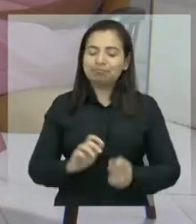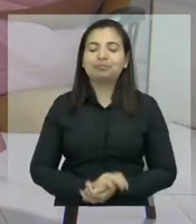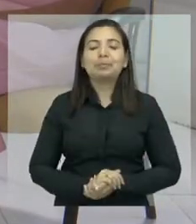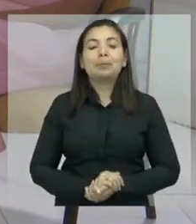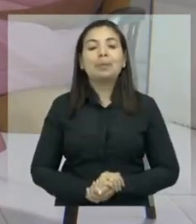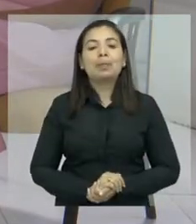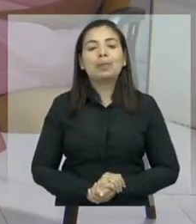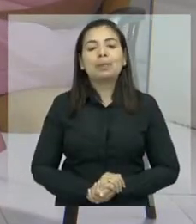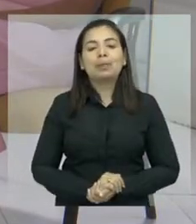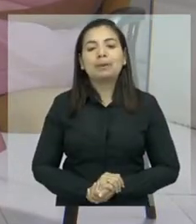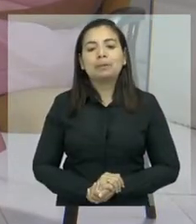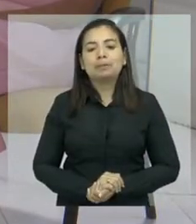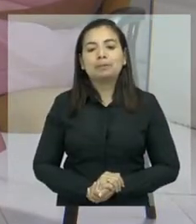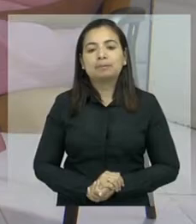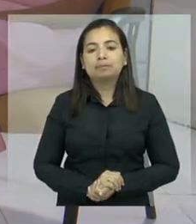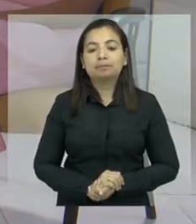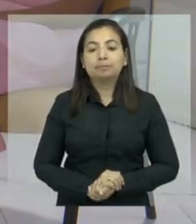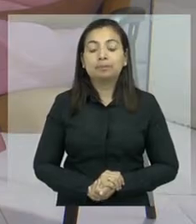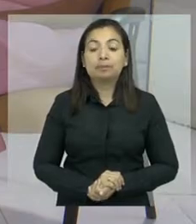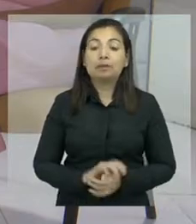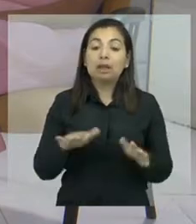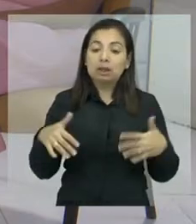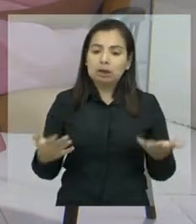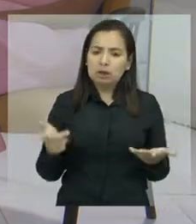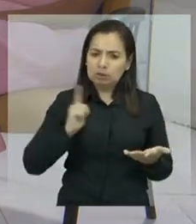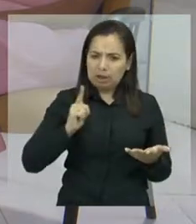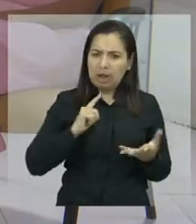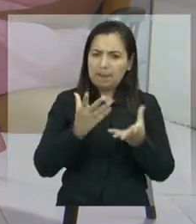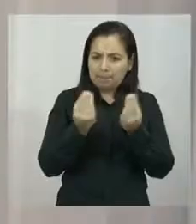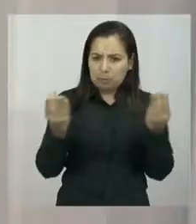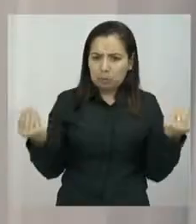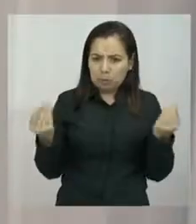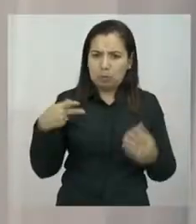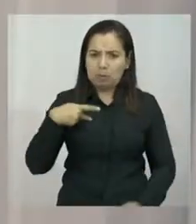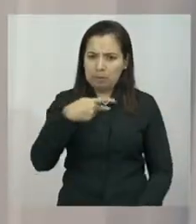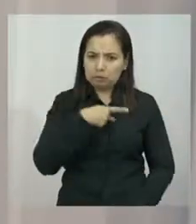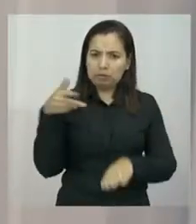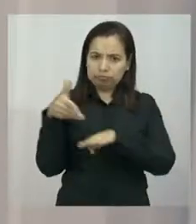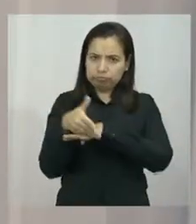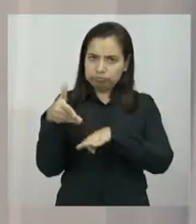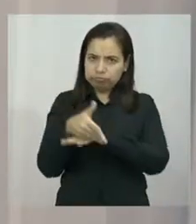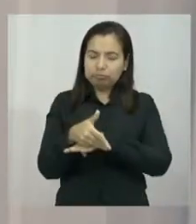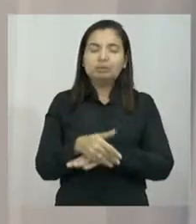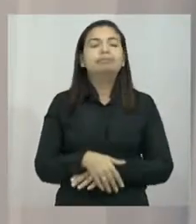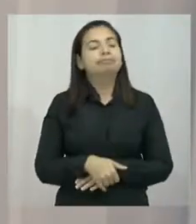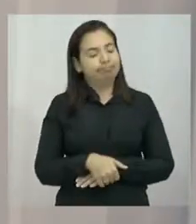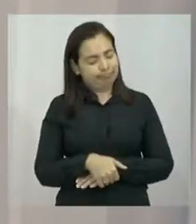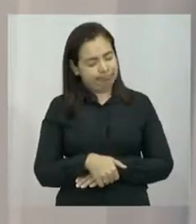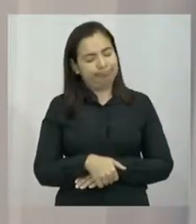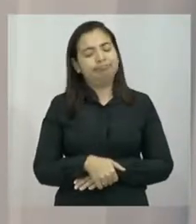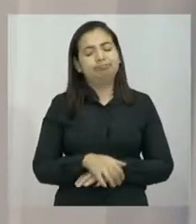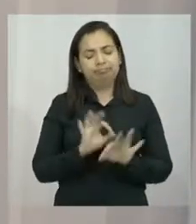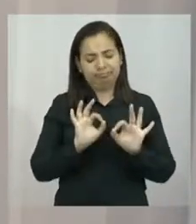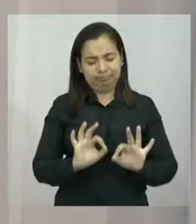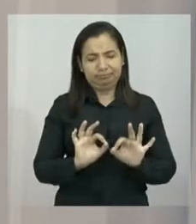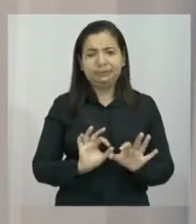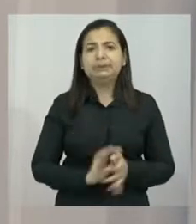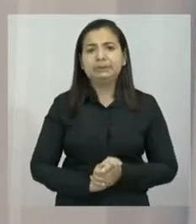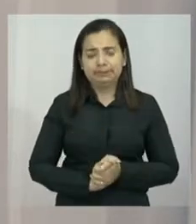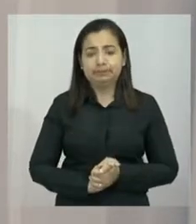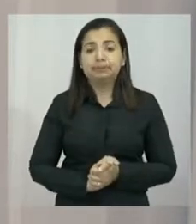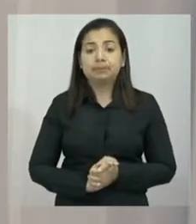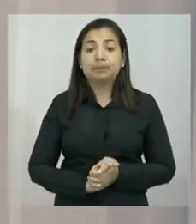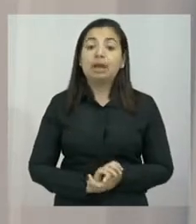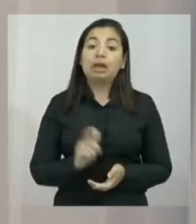da religiosa, né? Muitos pastores devem participar. Com certeza. Nós sempre tivemos